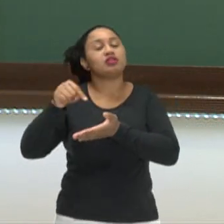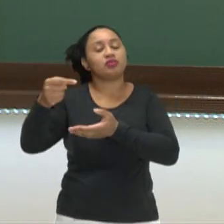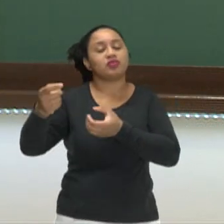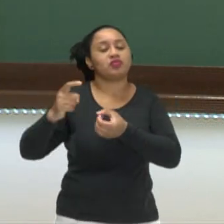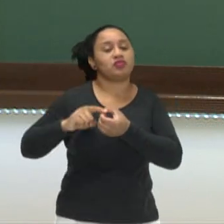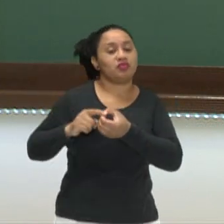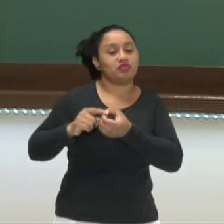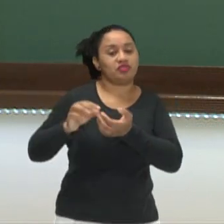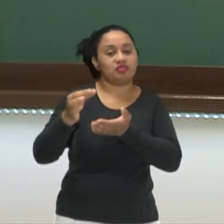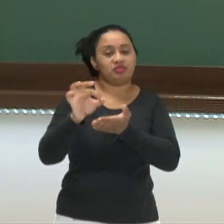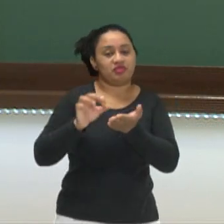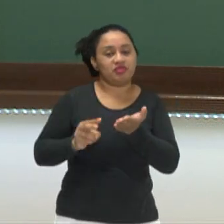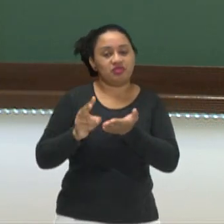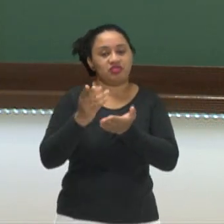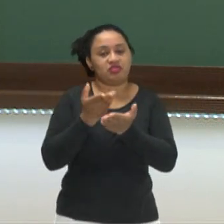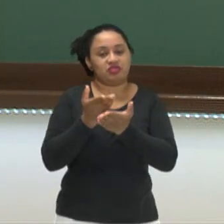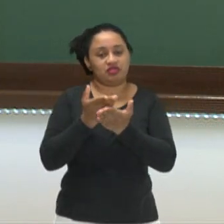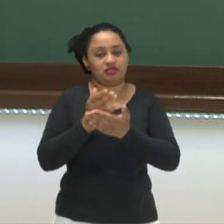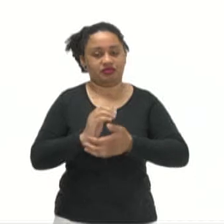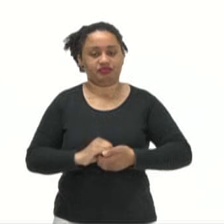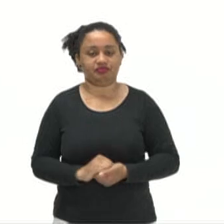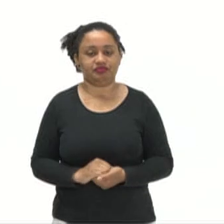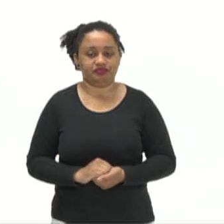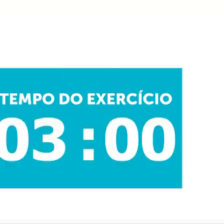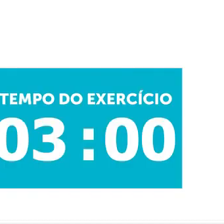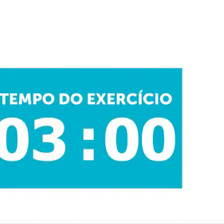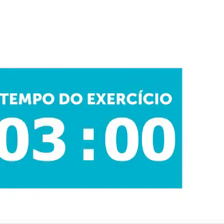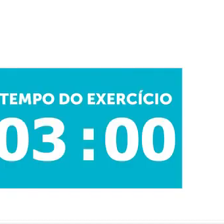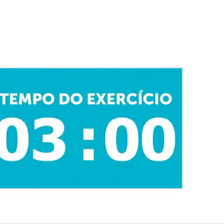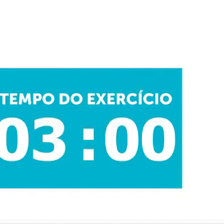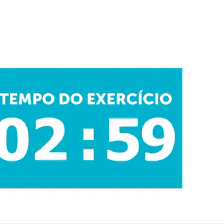já voltamos para darmos continuidade.